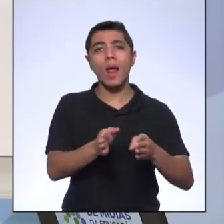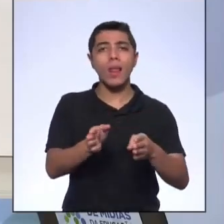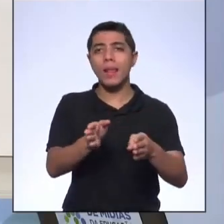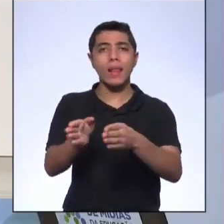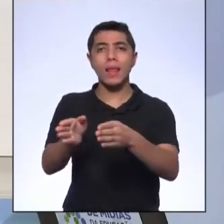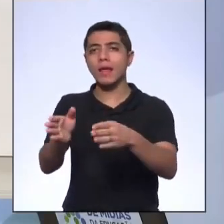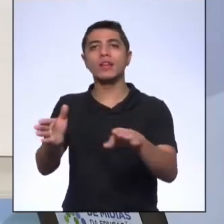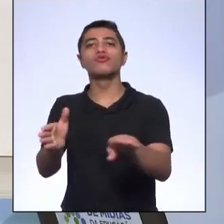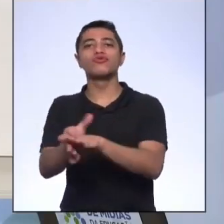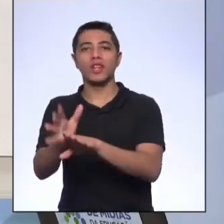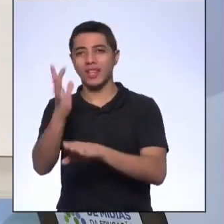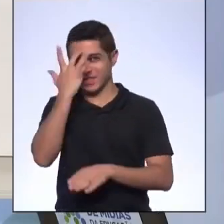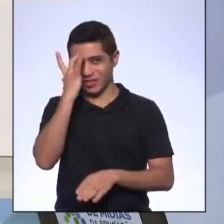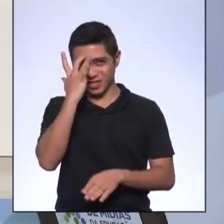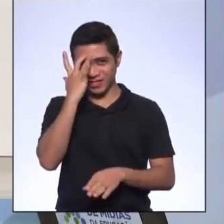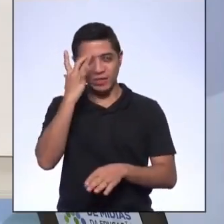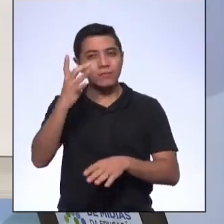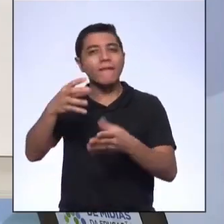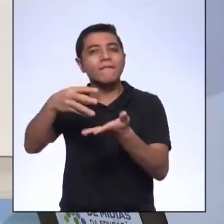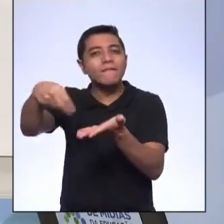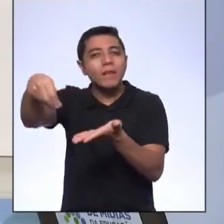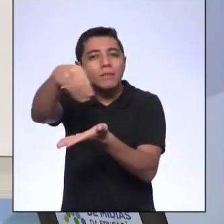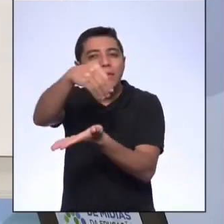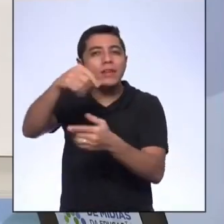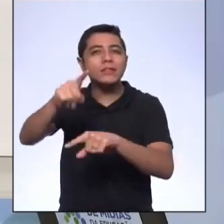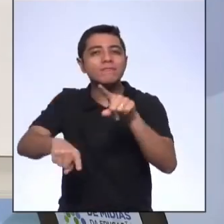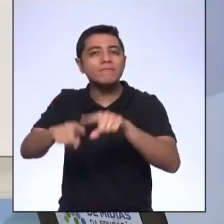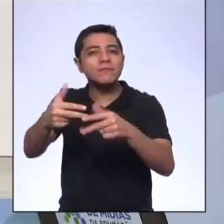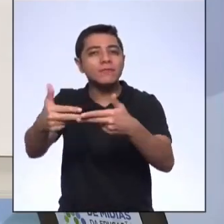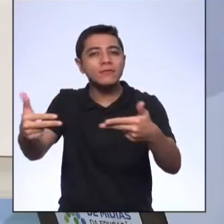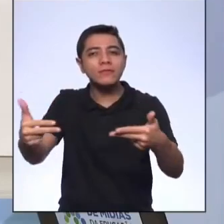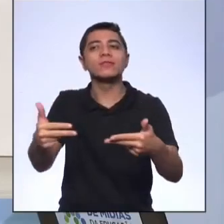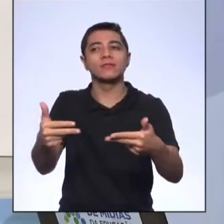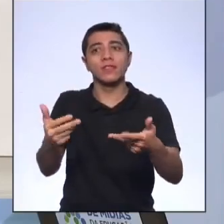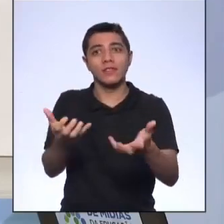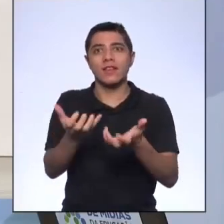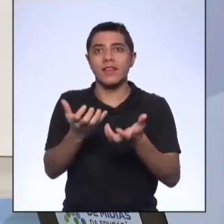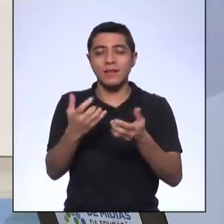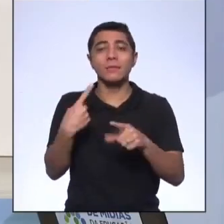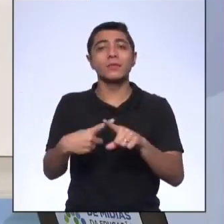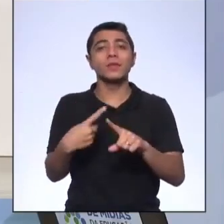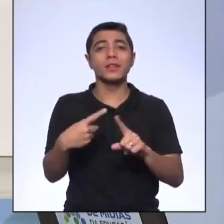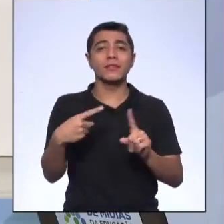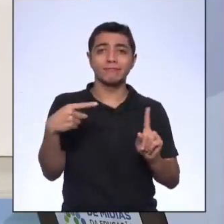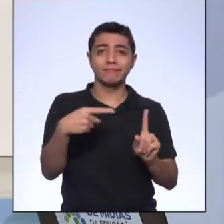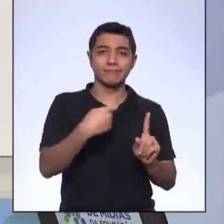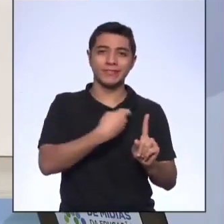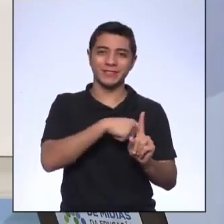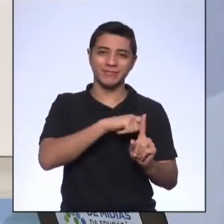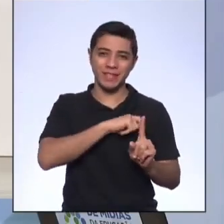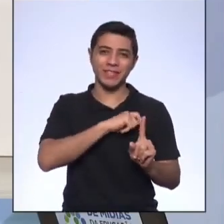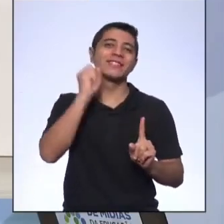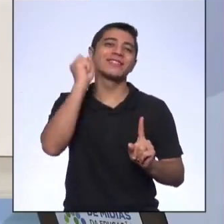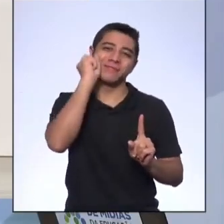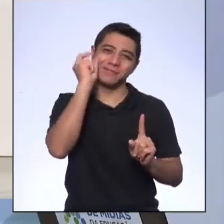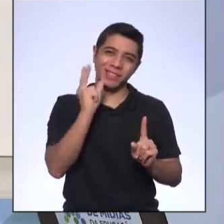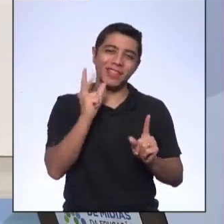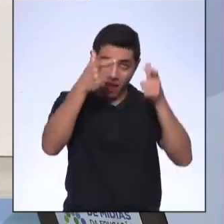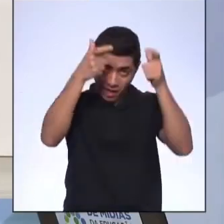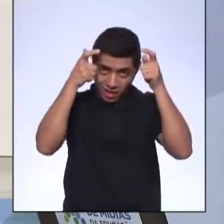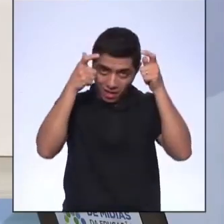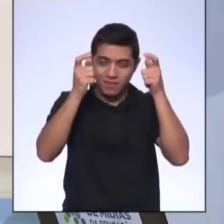reis Fernando e Isabel da Espanha, na época, eles não foram bobos, né? Eles contrataram justamente